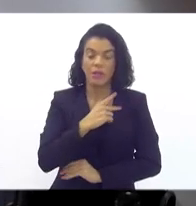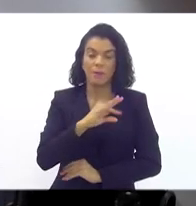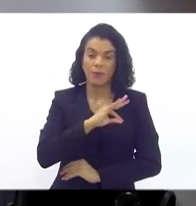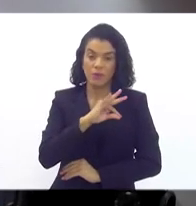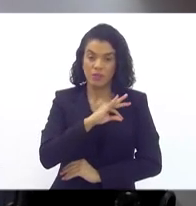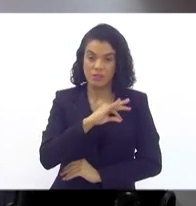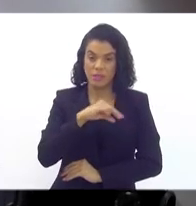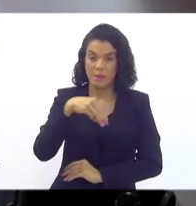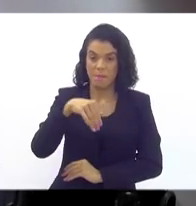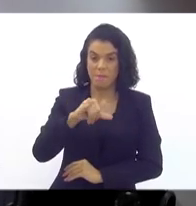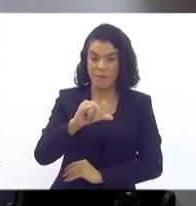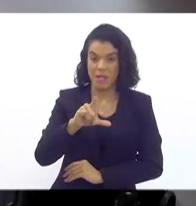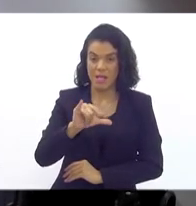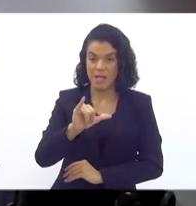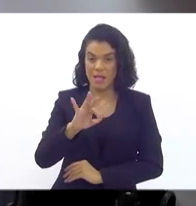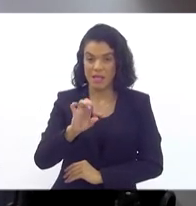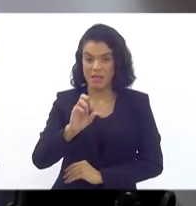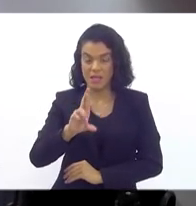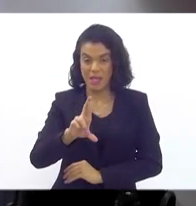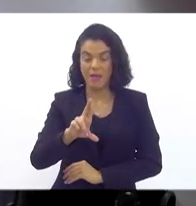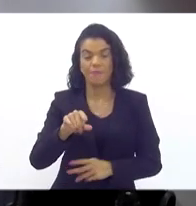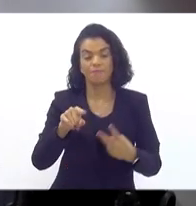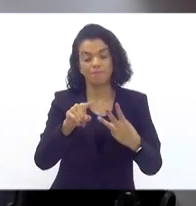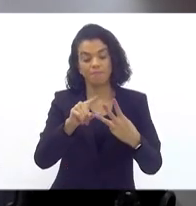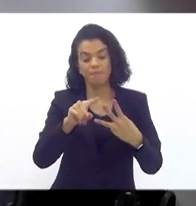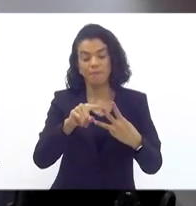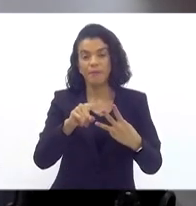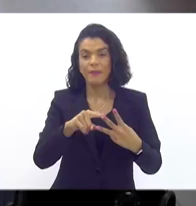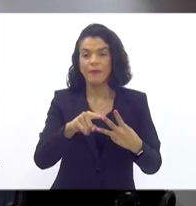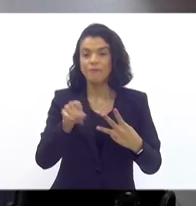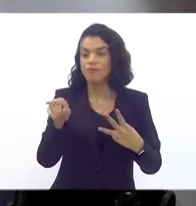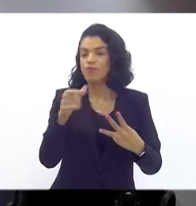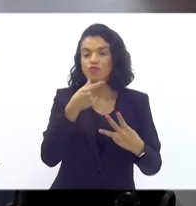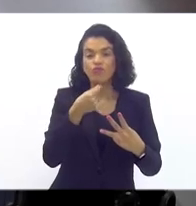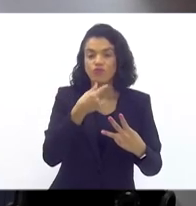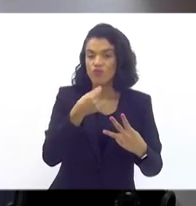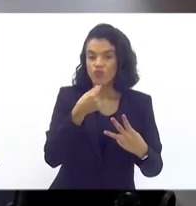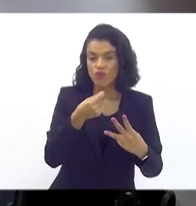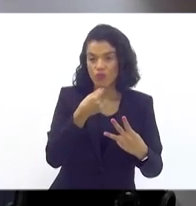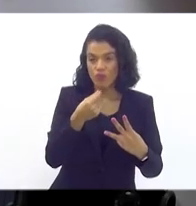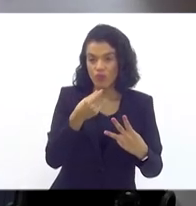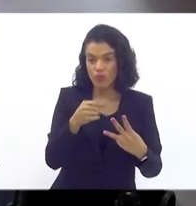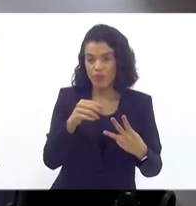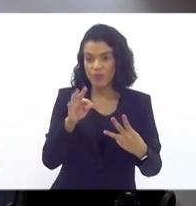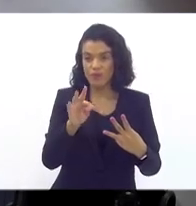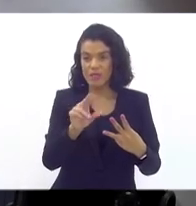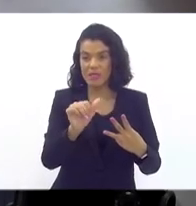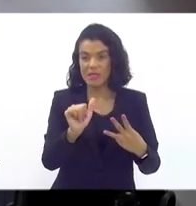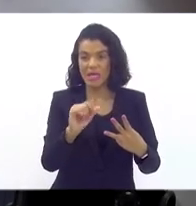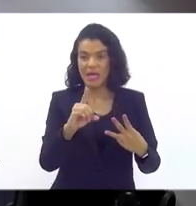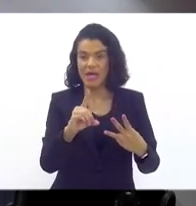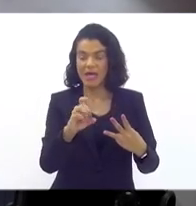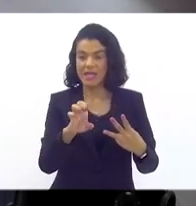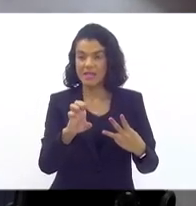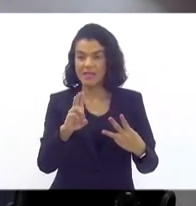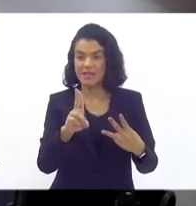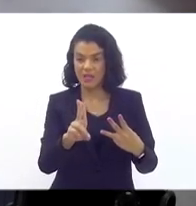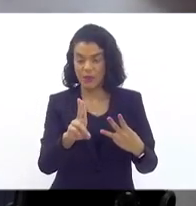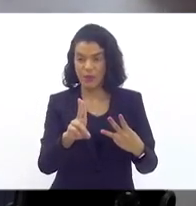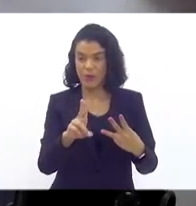policial e o segundo de ninguém o comandante dos comandantes o comandante Supremo das forças de segurança do Estado